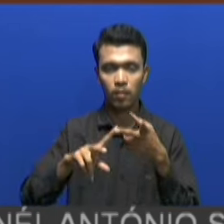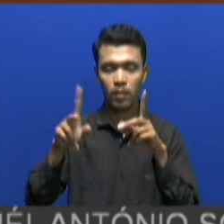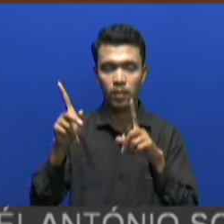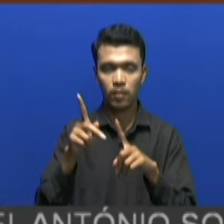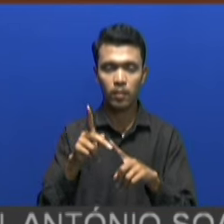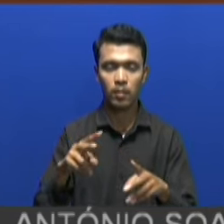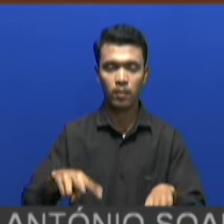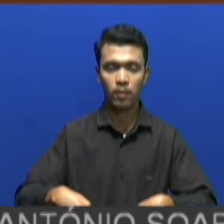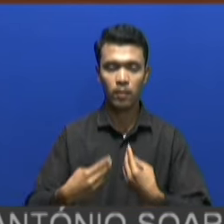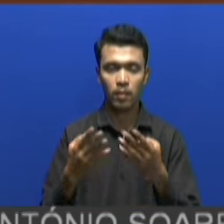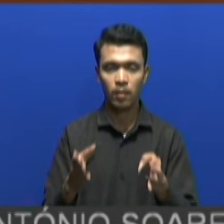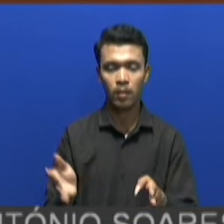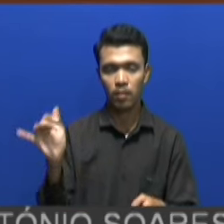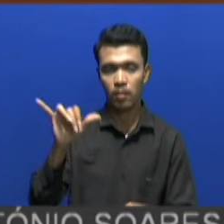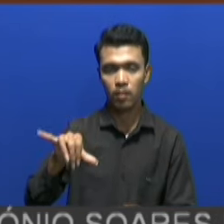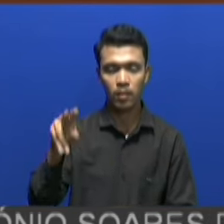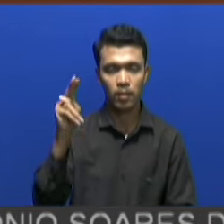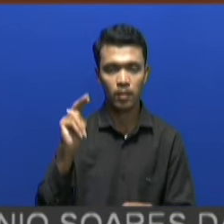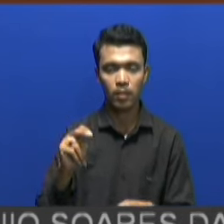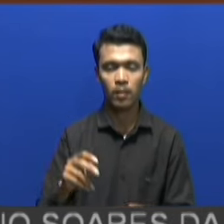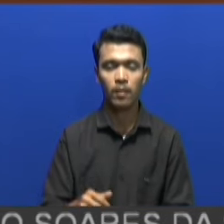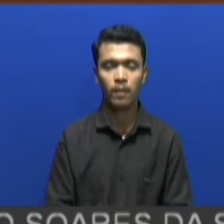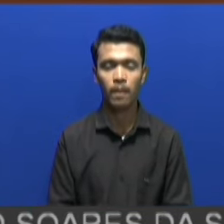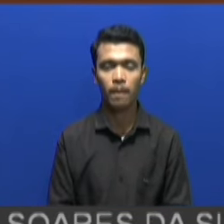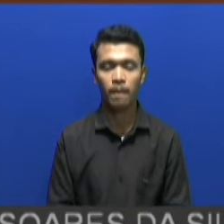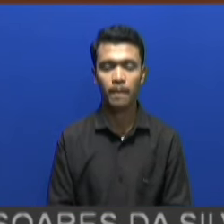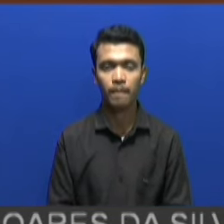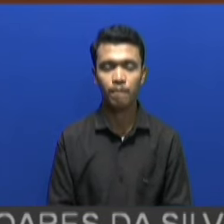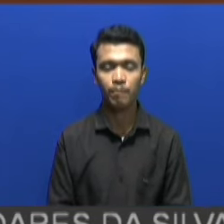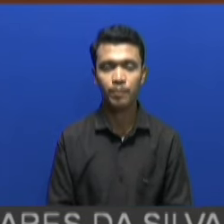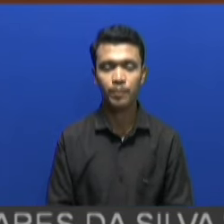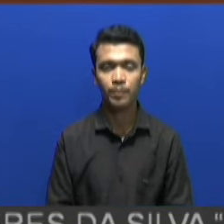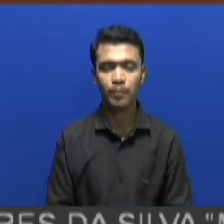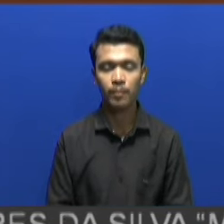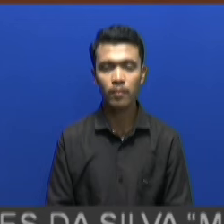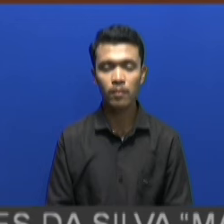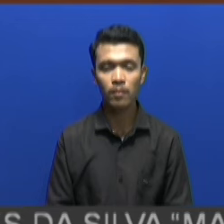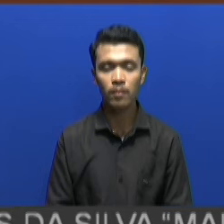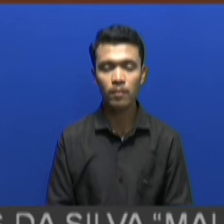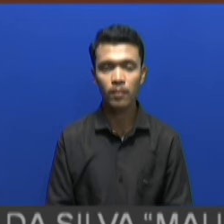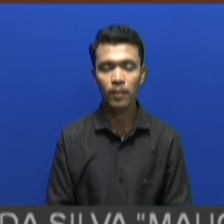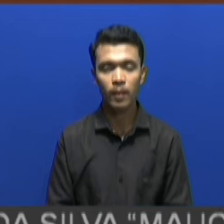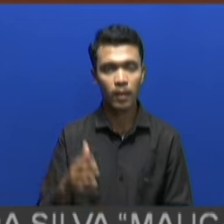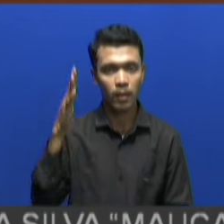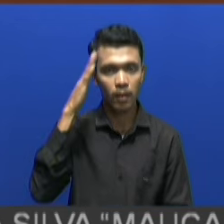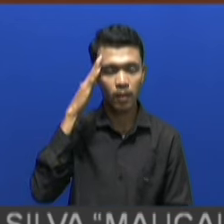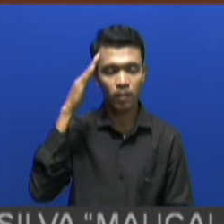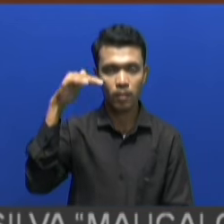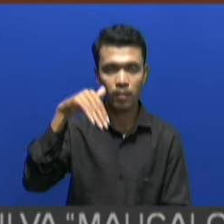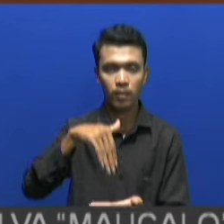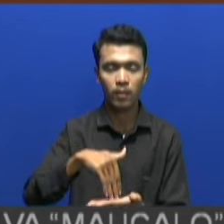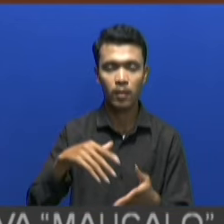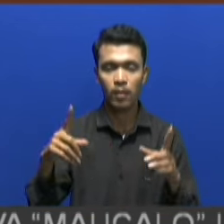combatentes siranian e ia gestão recursos naturais. Refleta duni